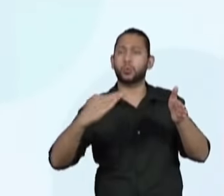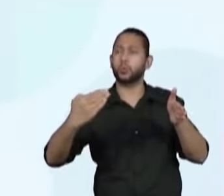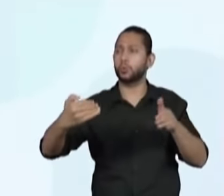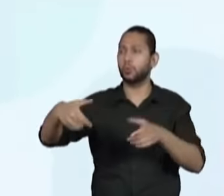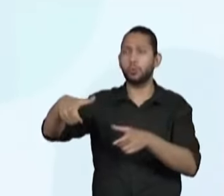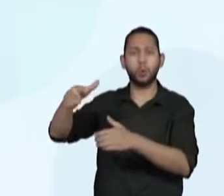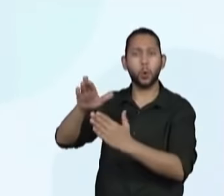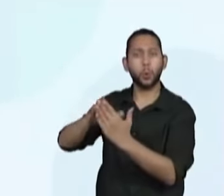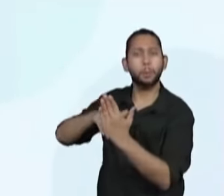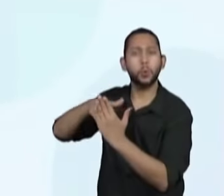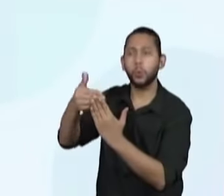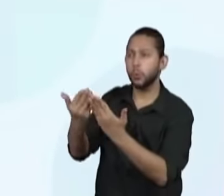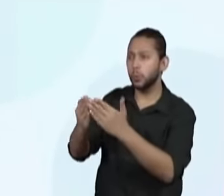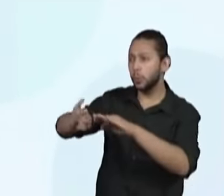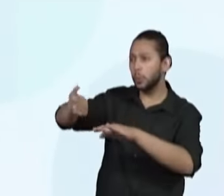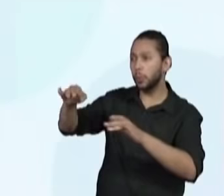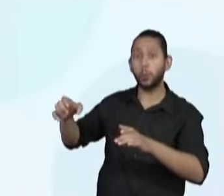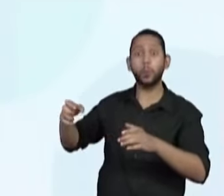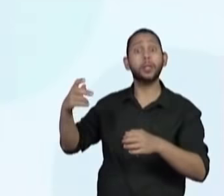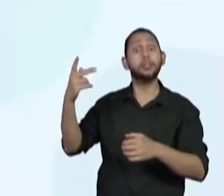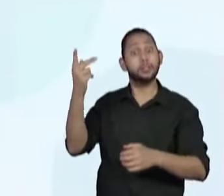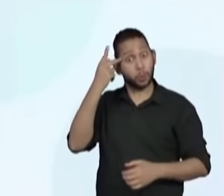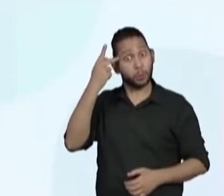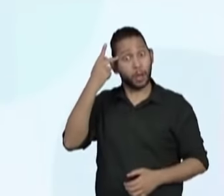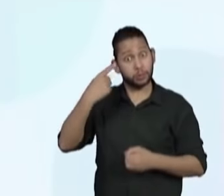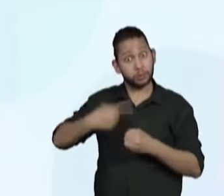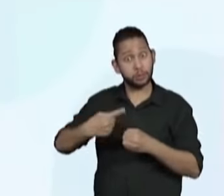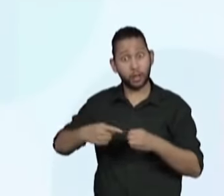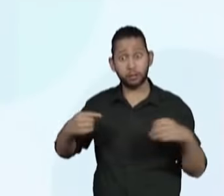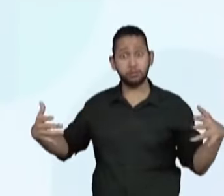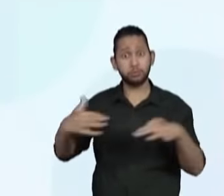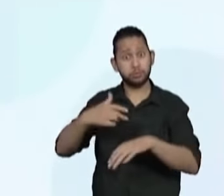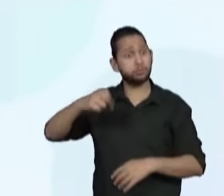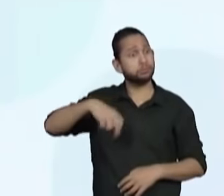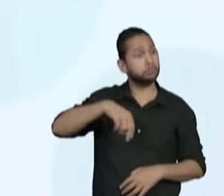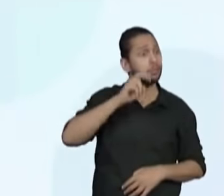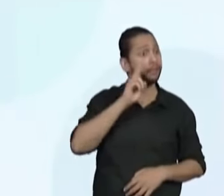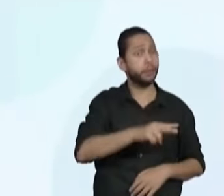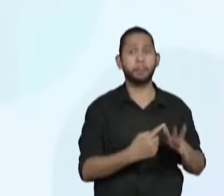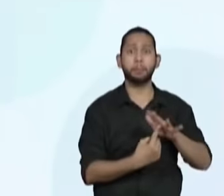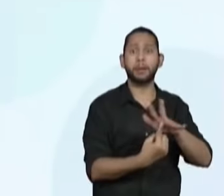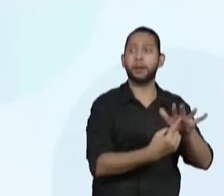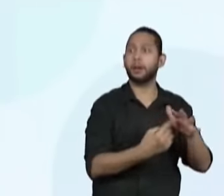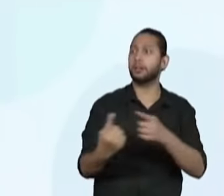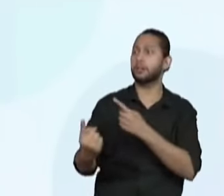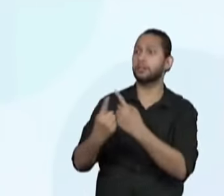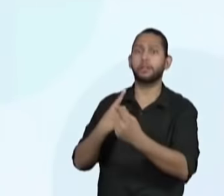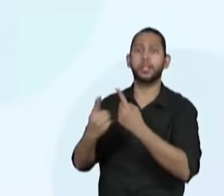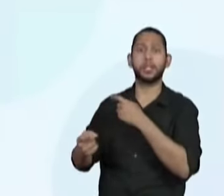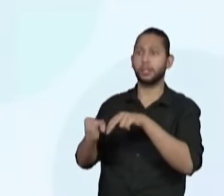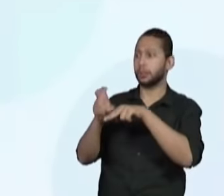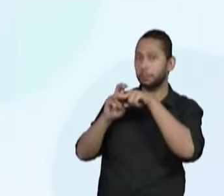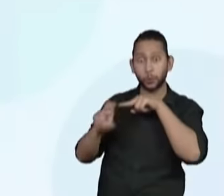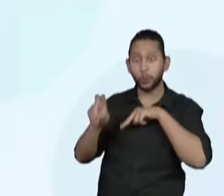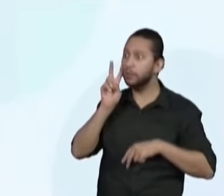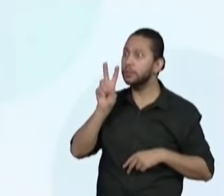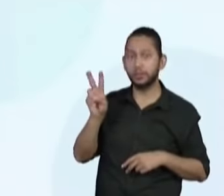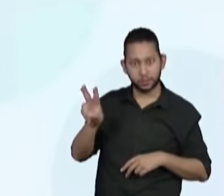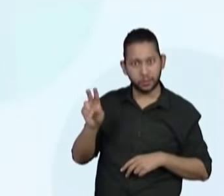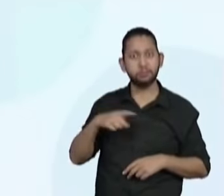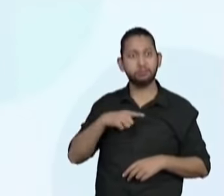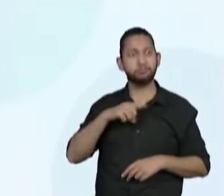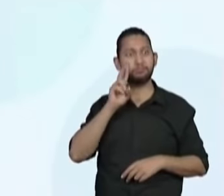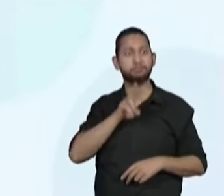painéis e pinturas aí difundidos aí pela cidade de São Paulo, né? Nas praças, nas avenidas, estações de metrô, enfim. Tá?